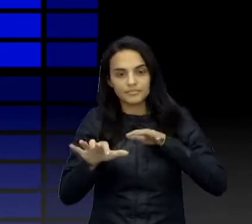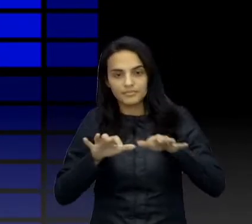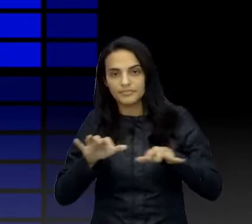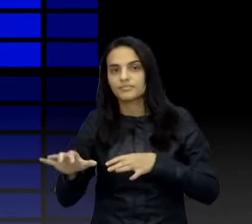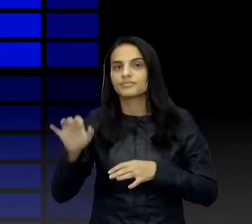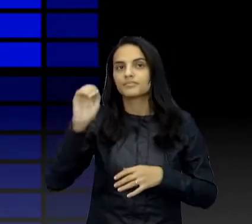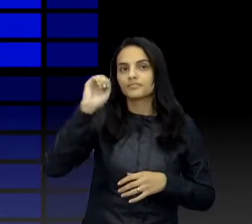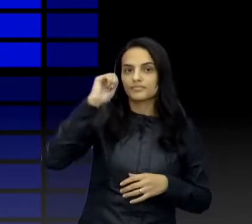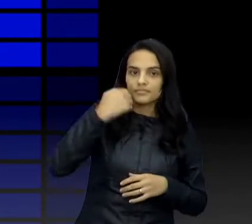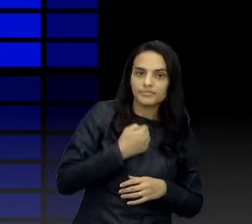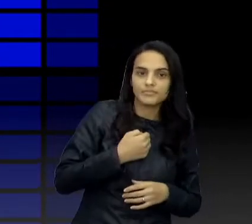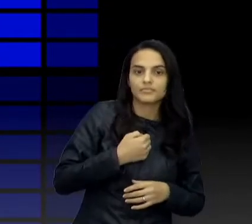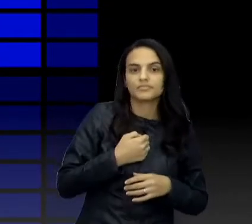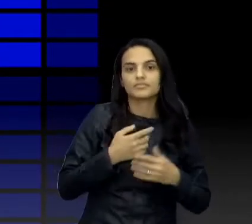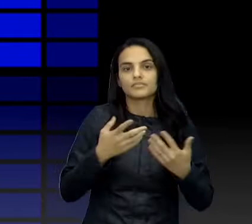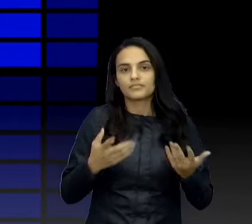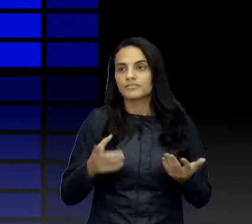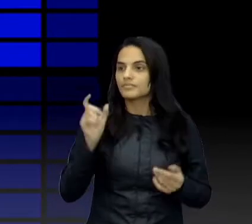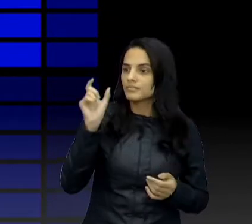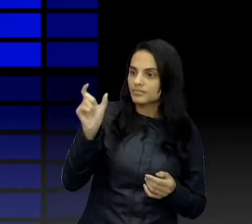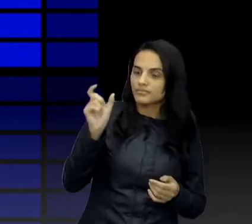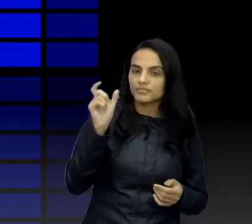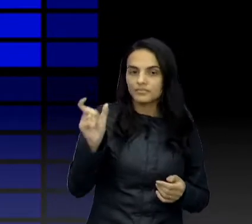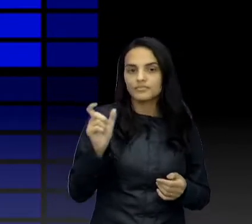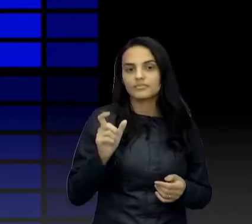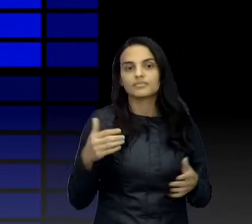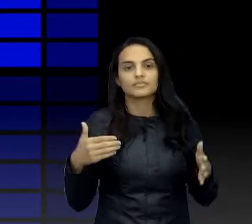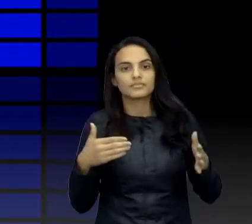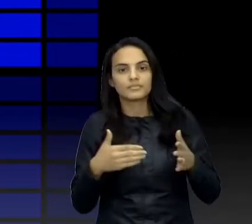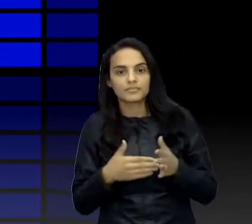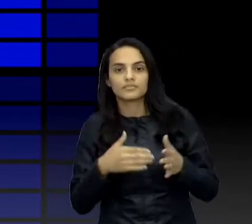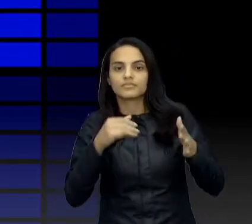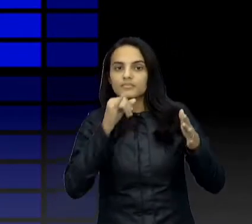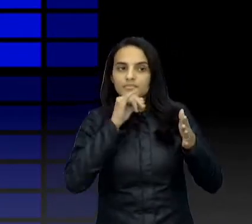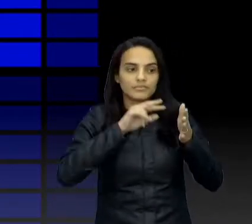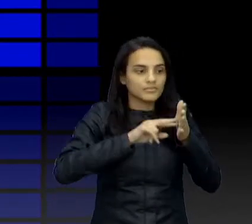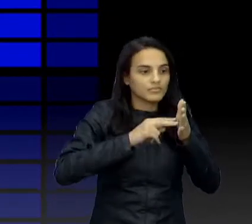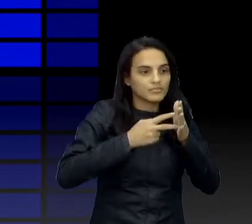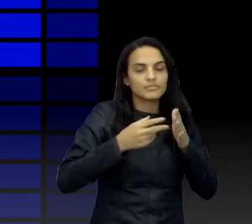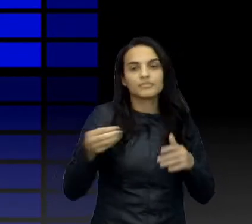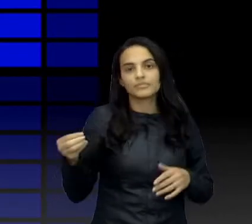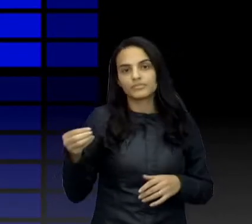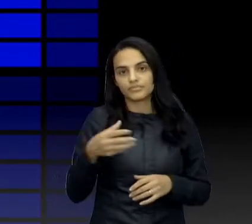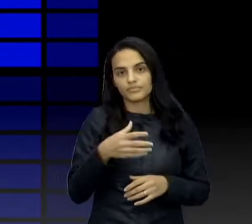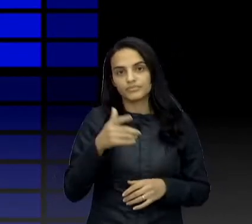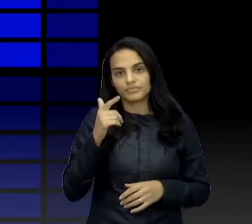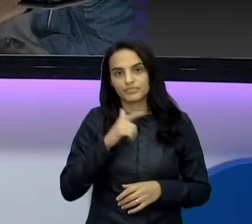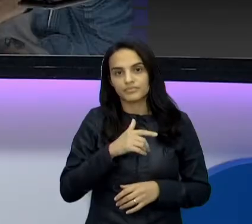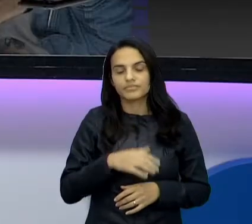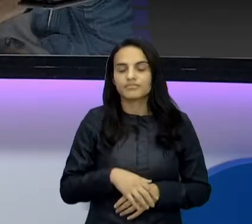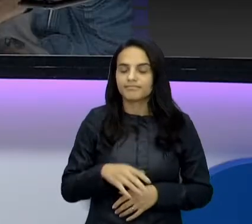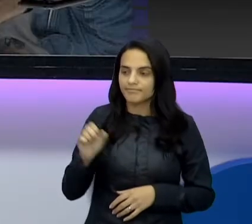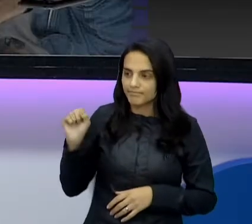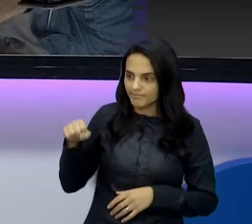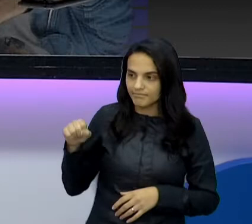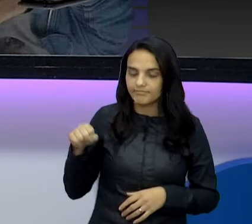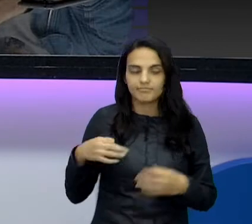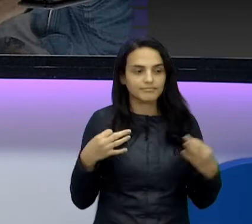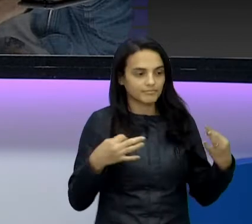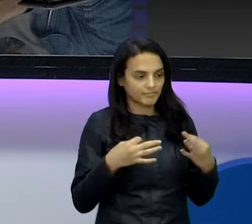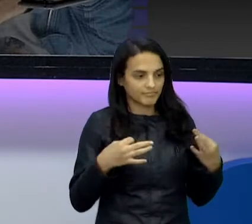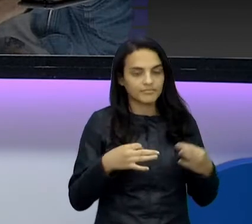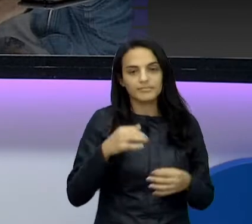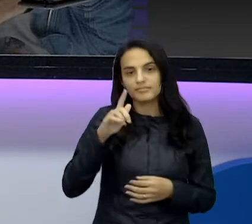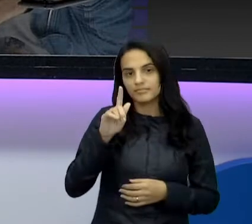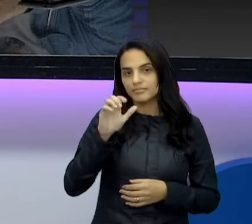se apropriam do termo, da palavra, até para dar um novo significado. Né? Sim, perfeito. E aí o Gabriel, ele